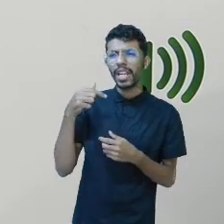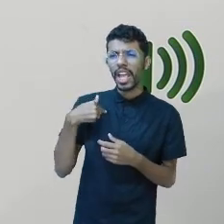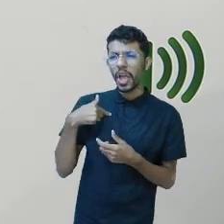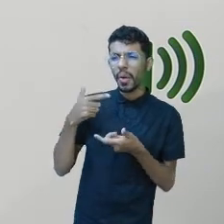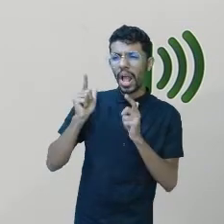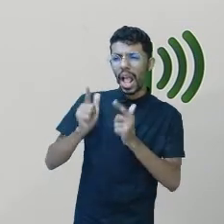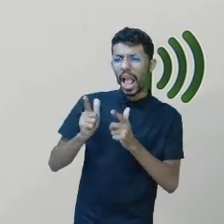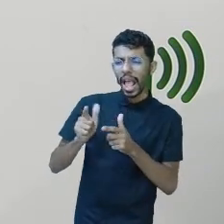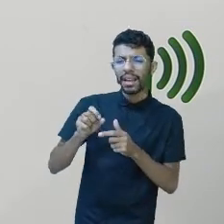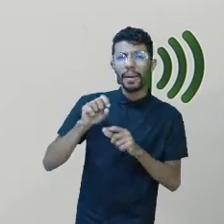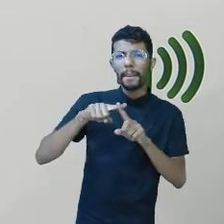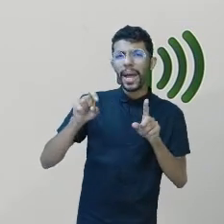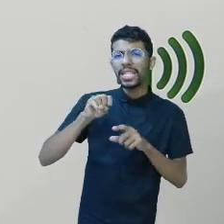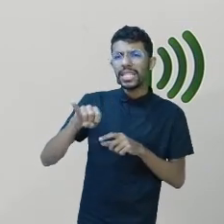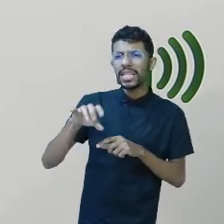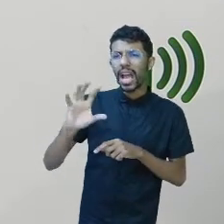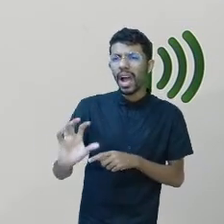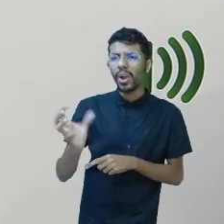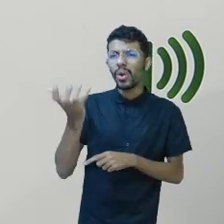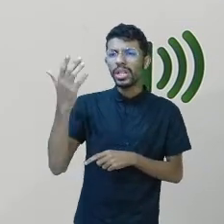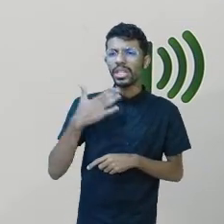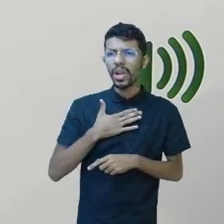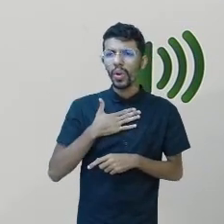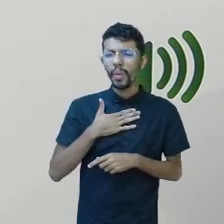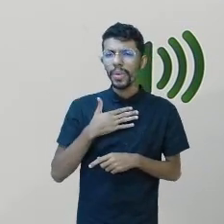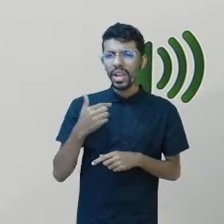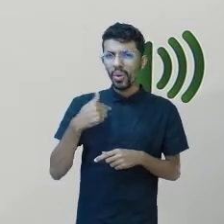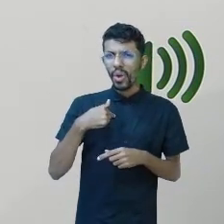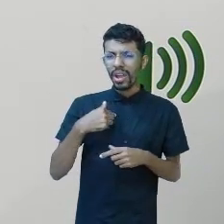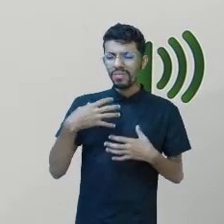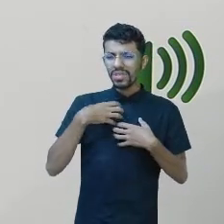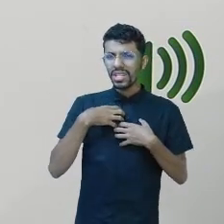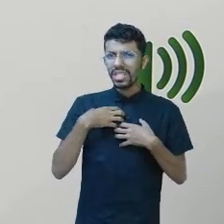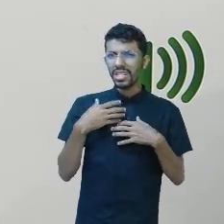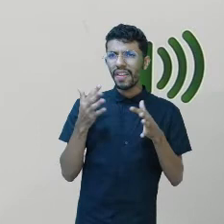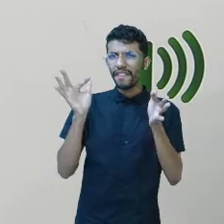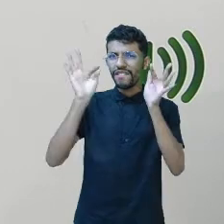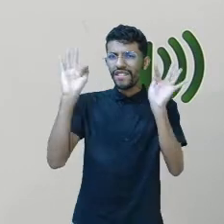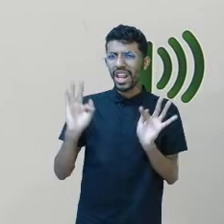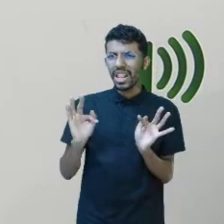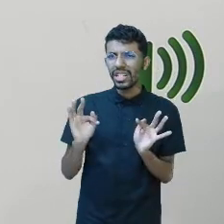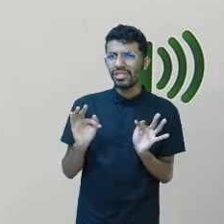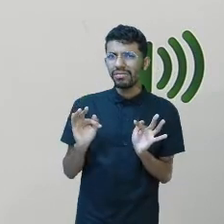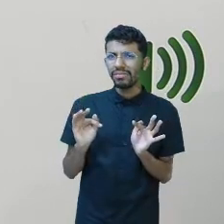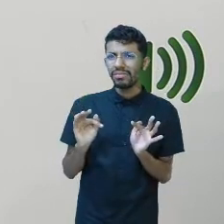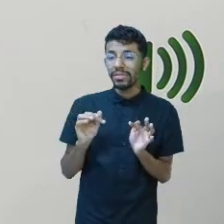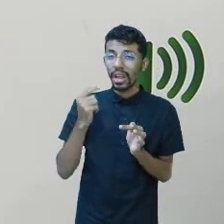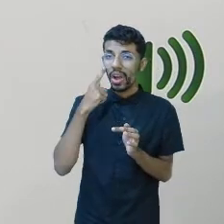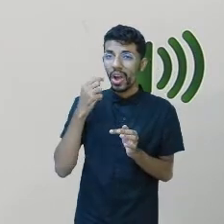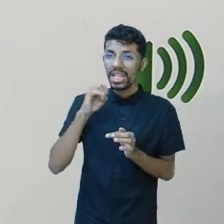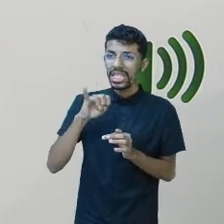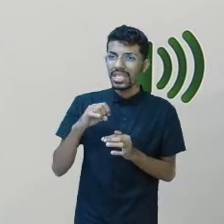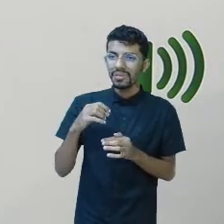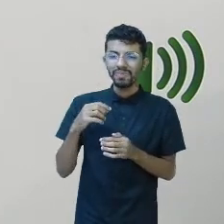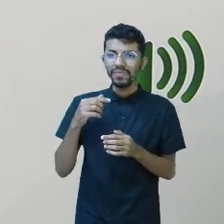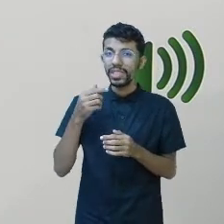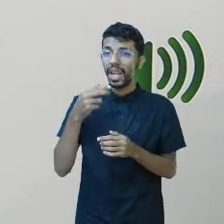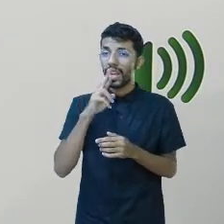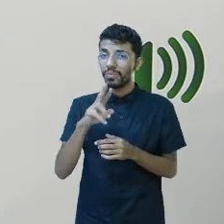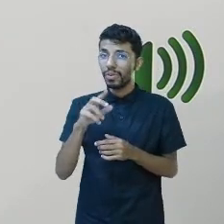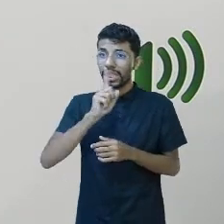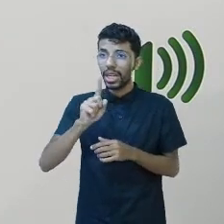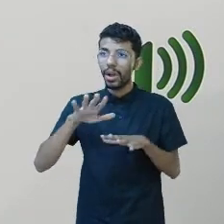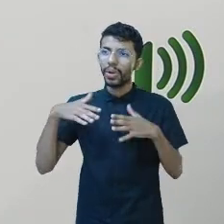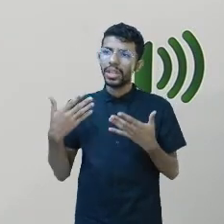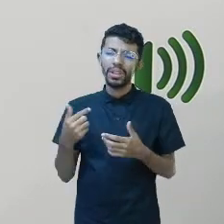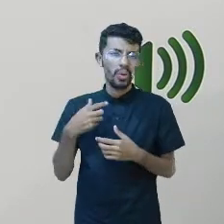também. Eu ia me sentir feliz. Se a resposta for não, eu não devo fazer. Você, o estudante, já está no